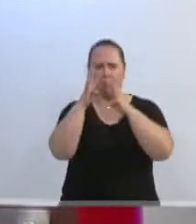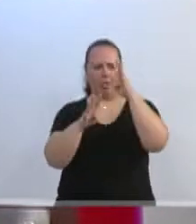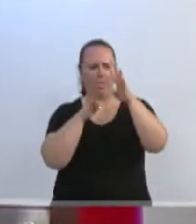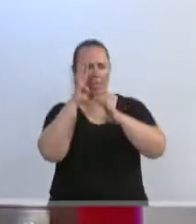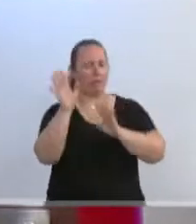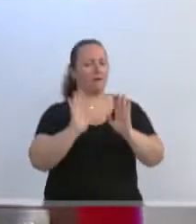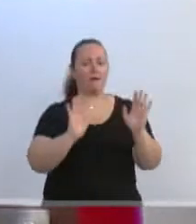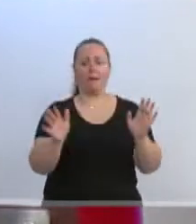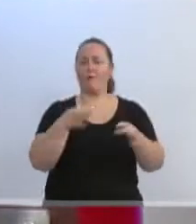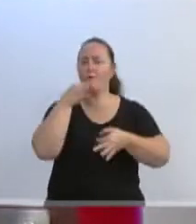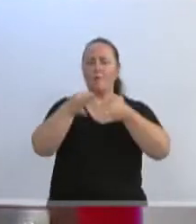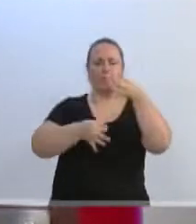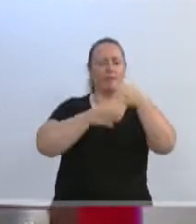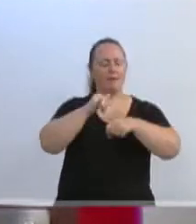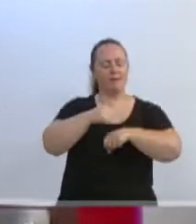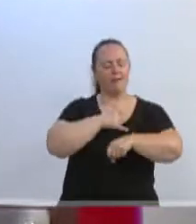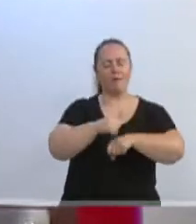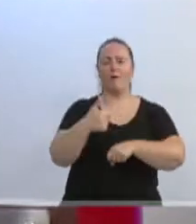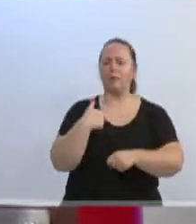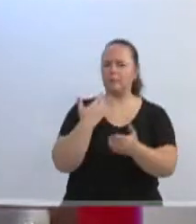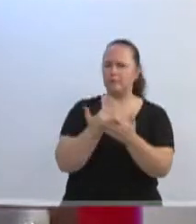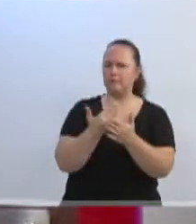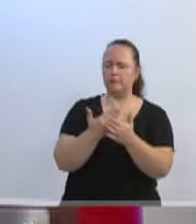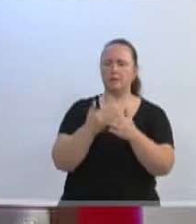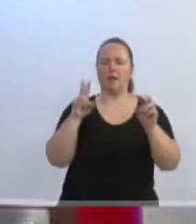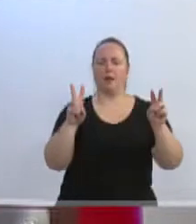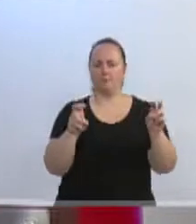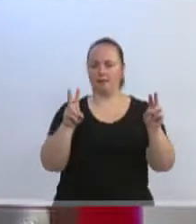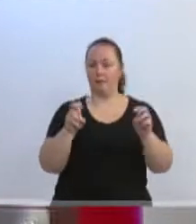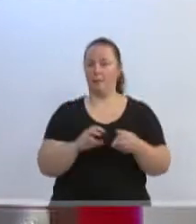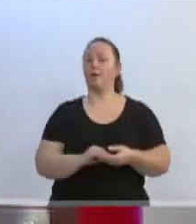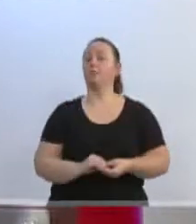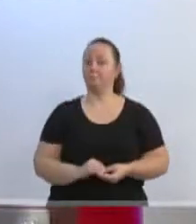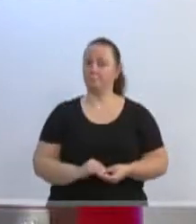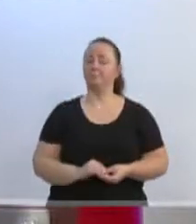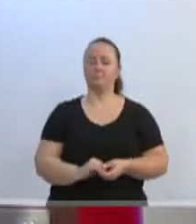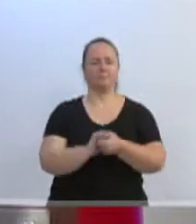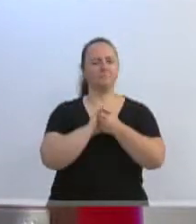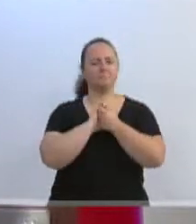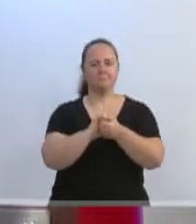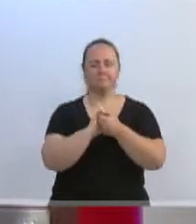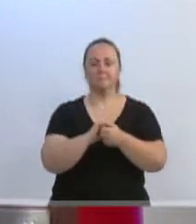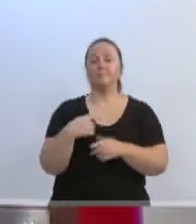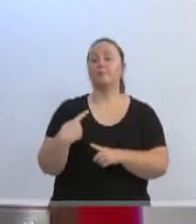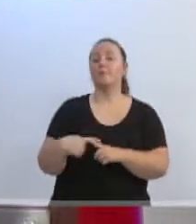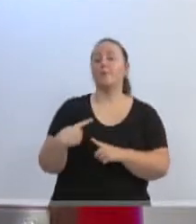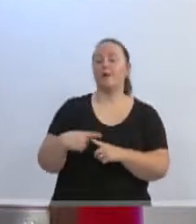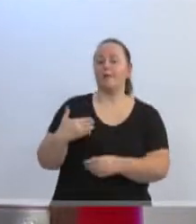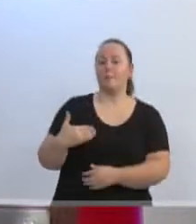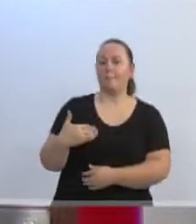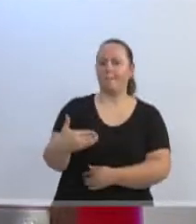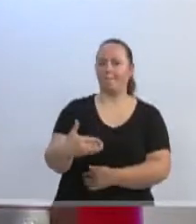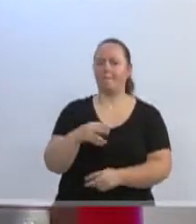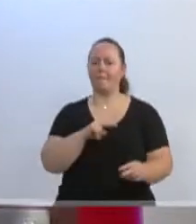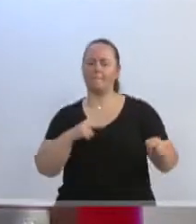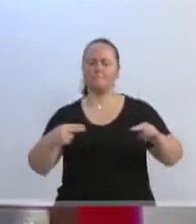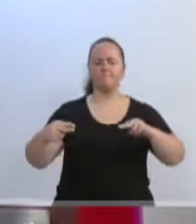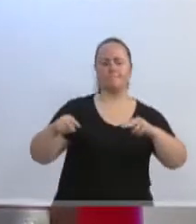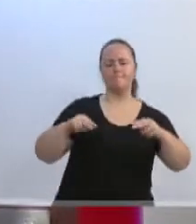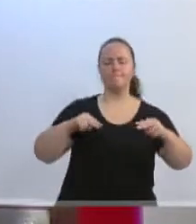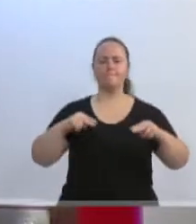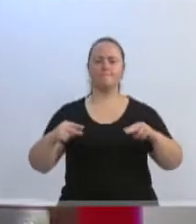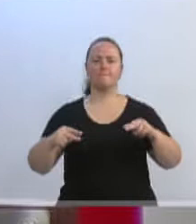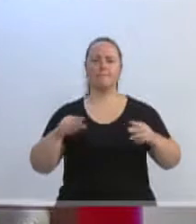alternativas, né? E eu também andei estudando a respeito desse tema, e aí quero dar os parabéns porque, em cima disso, ele tem a perspectiva de 4